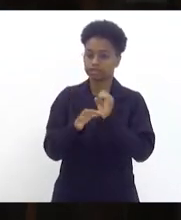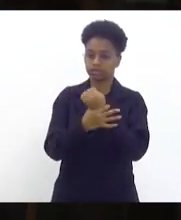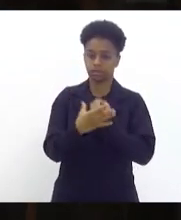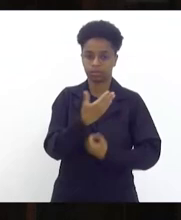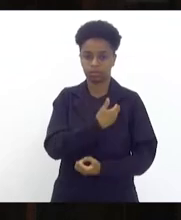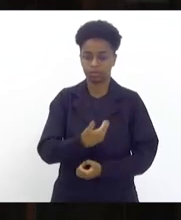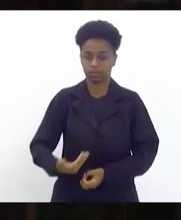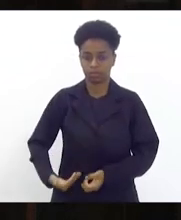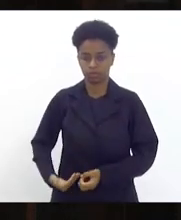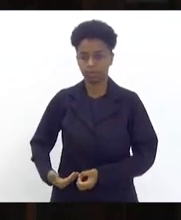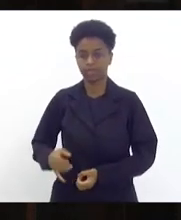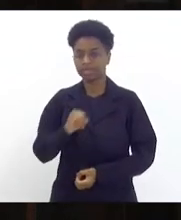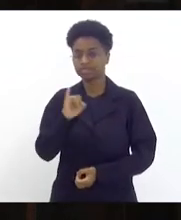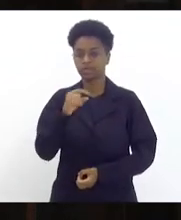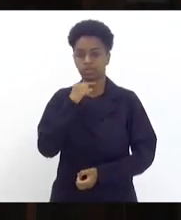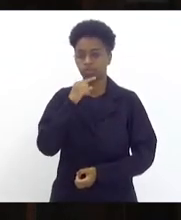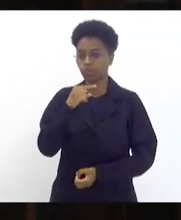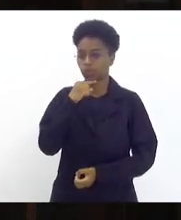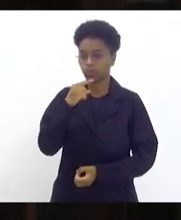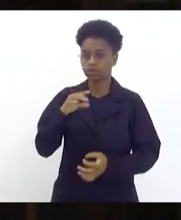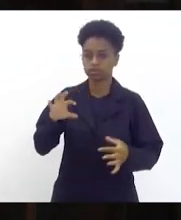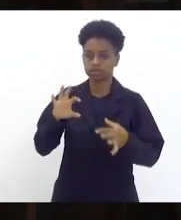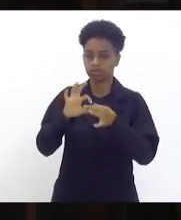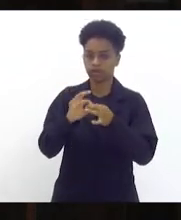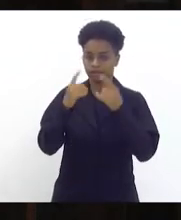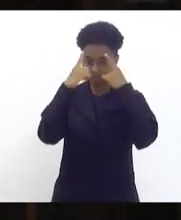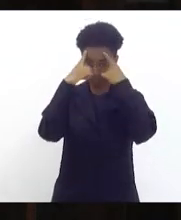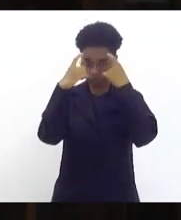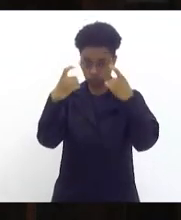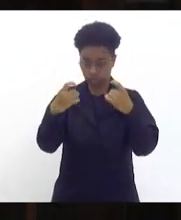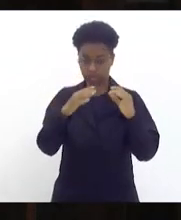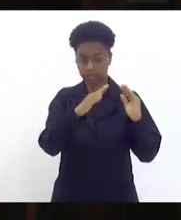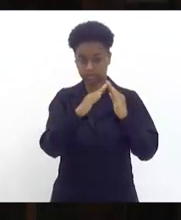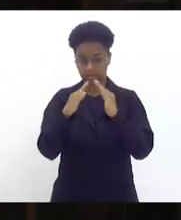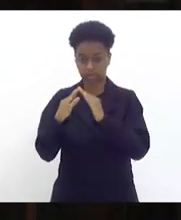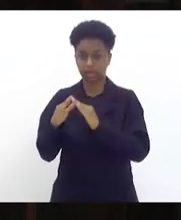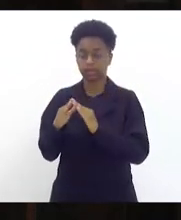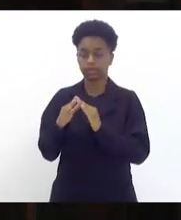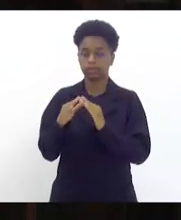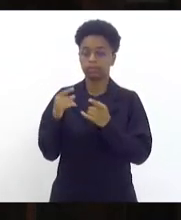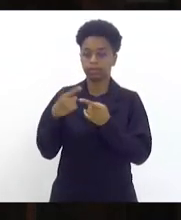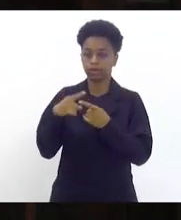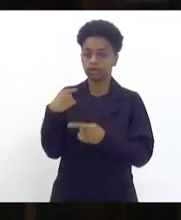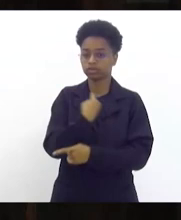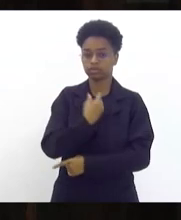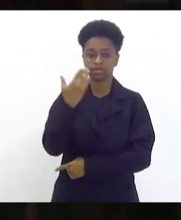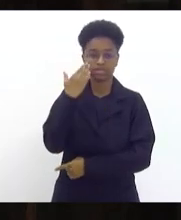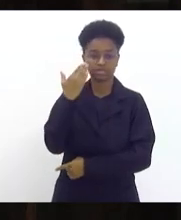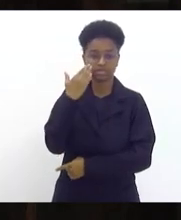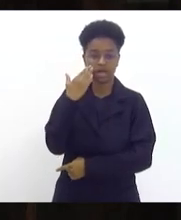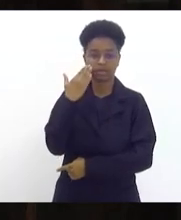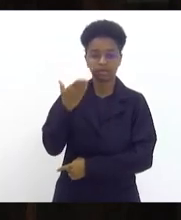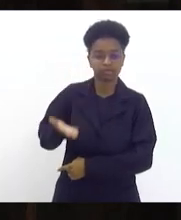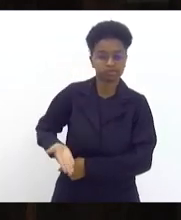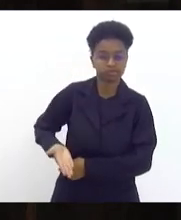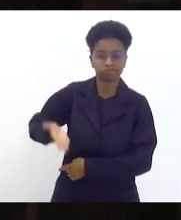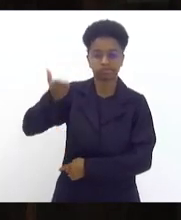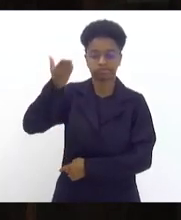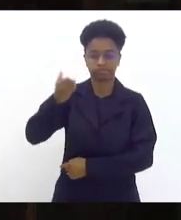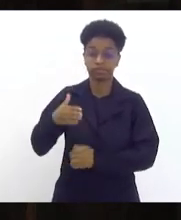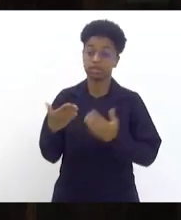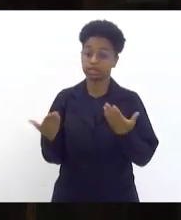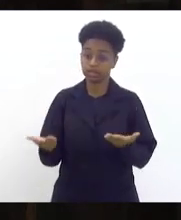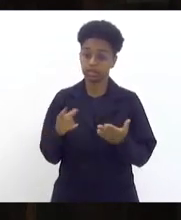possa alinhar a violência doméstica e familiar que a gente sabe que vem aumentando cada vez mais então